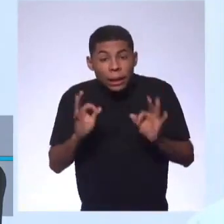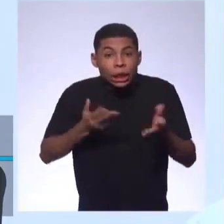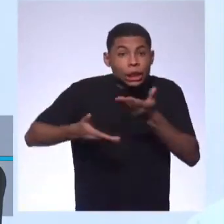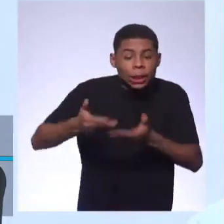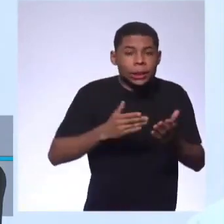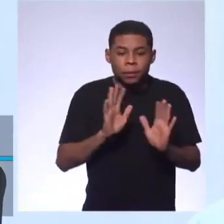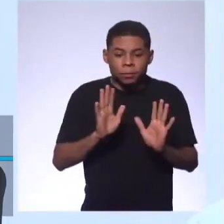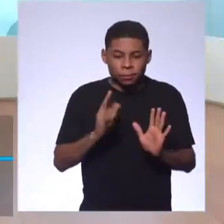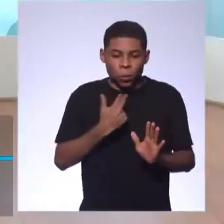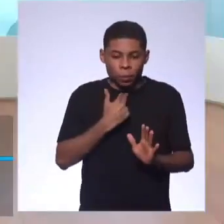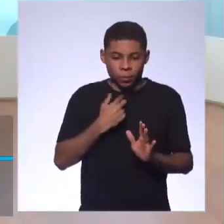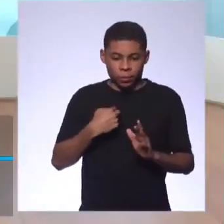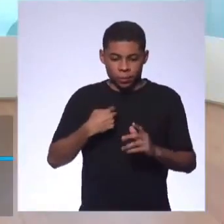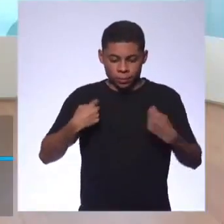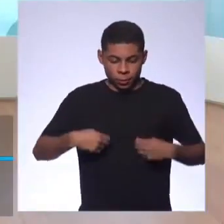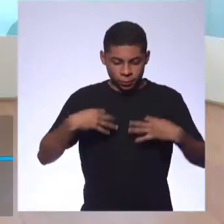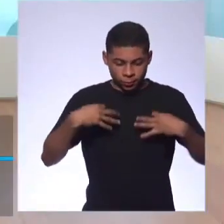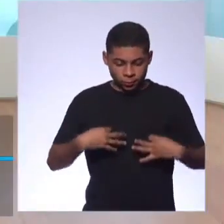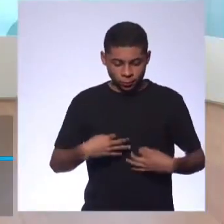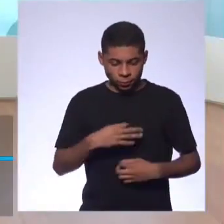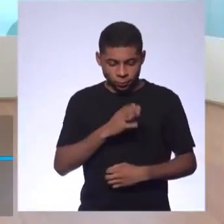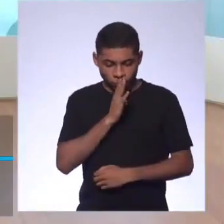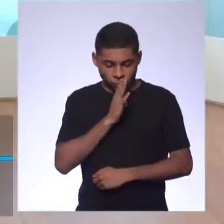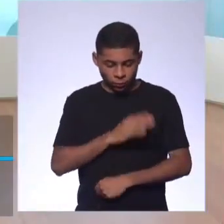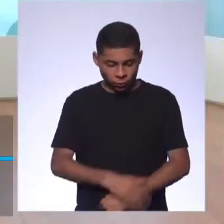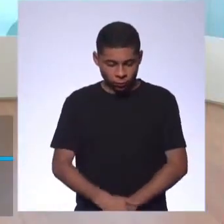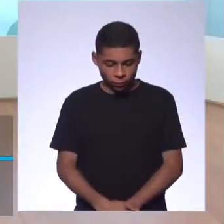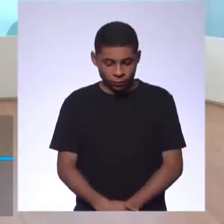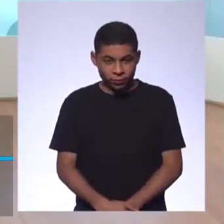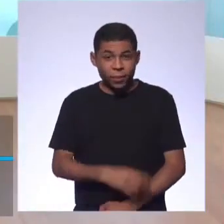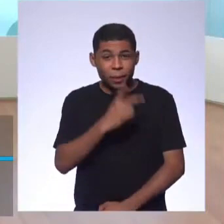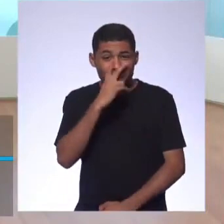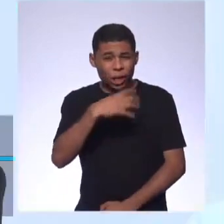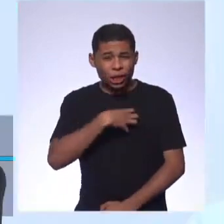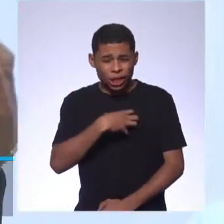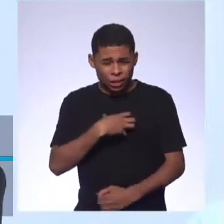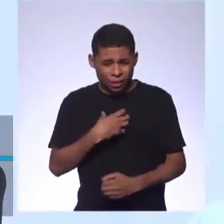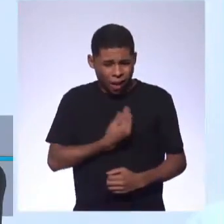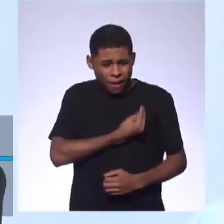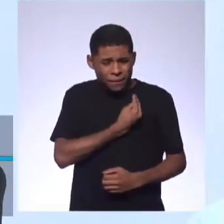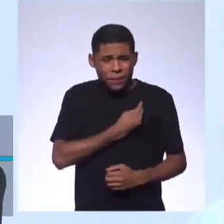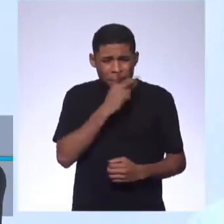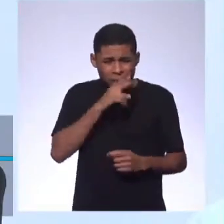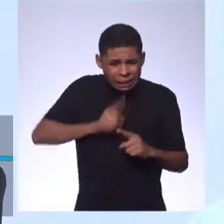manter assim, ó, você está aqui, você é um funcionário, você não pode... Então, ele sentia que parecia que o lirismo da vida estava